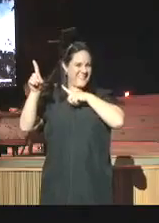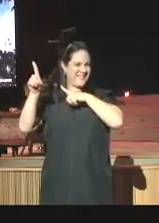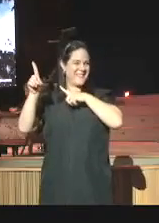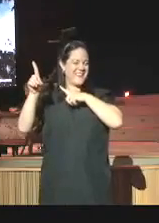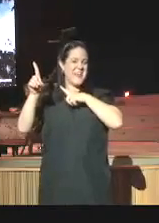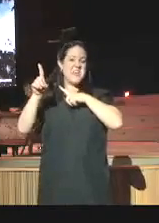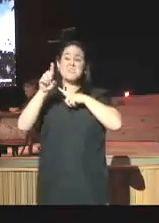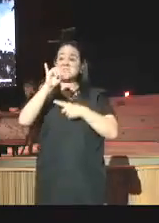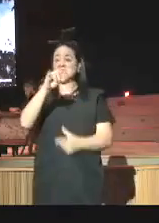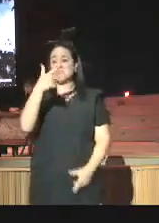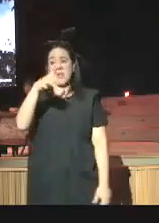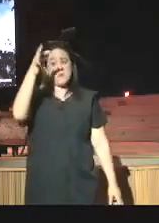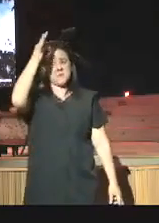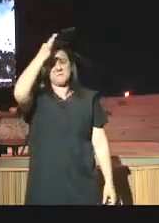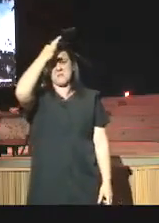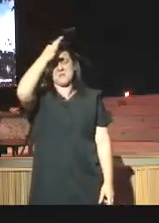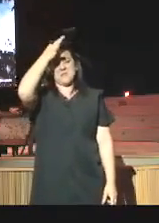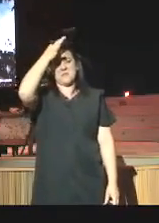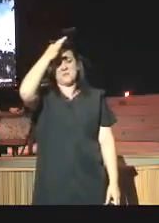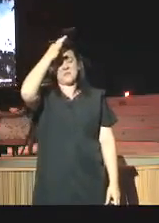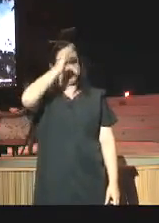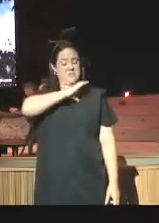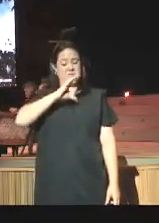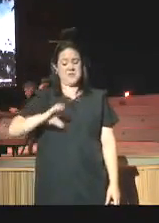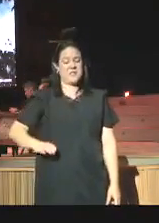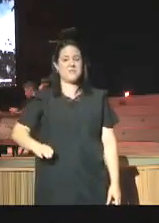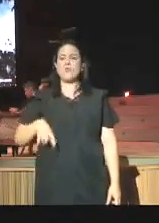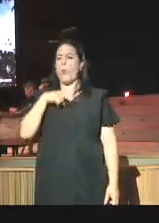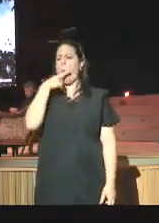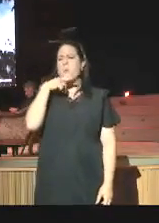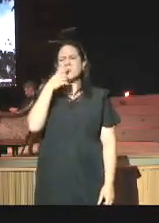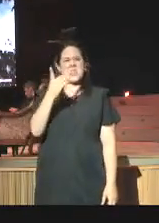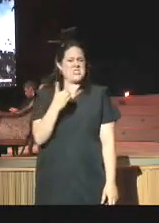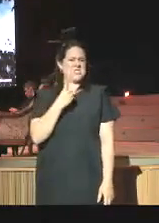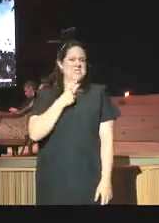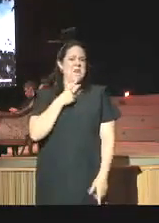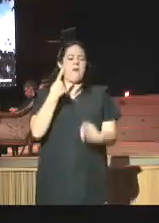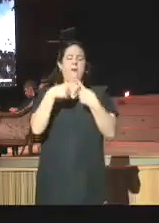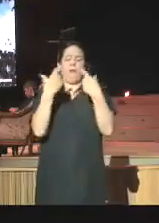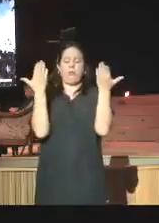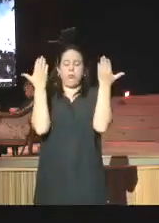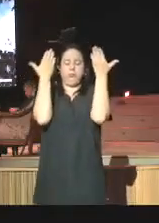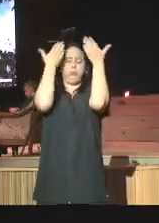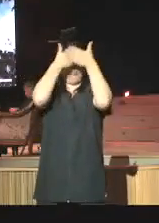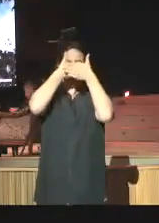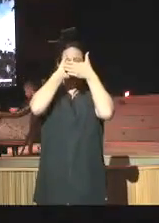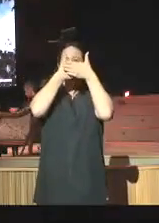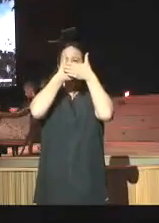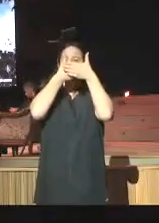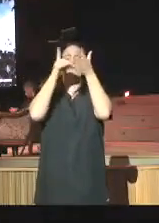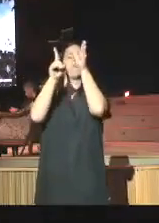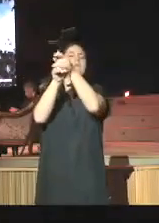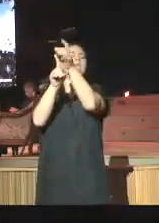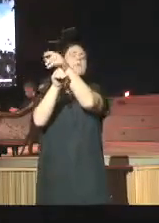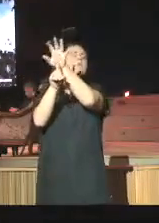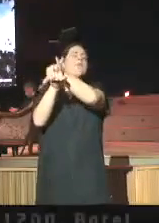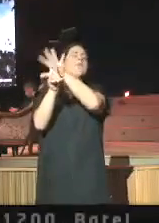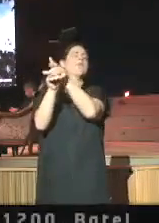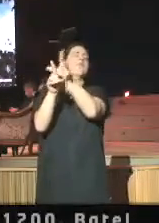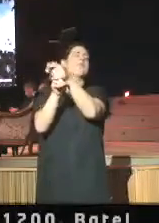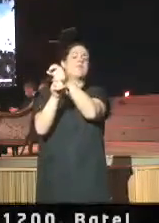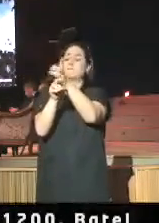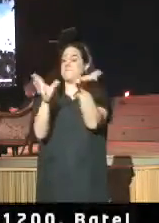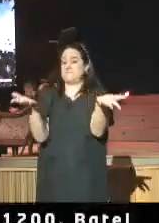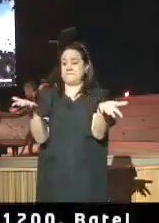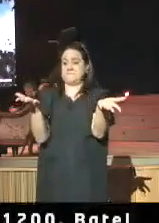quem não tem o espírito de Cristo não consegue discerni-los Porque tem uma venda nos seus olhos é muito interessante